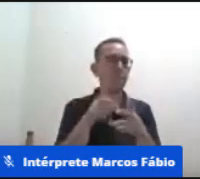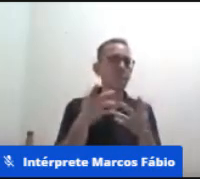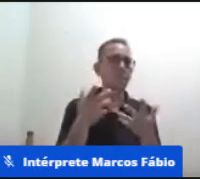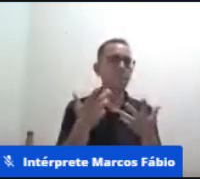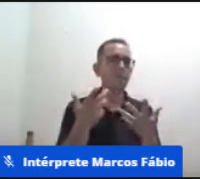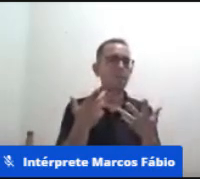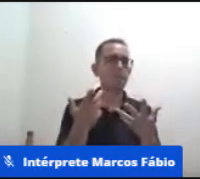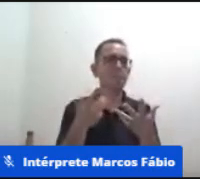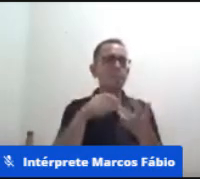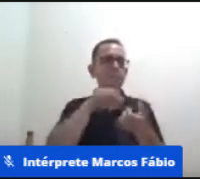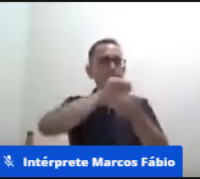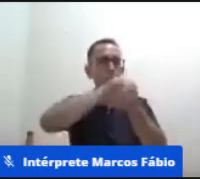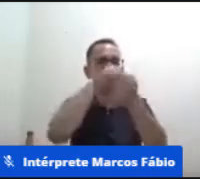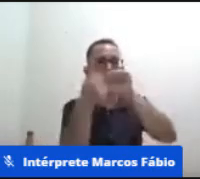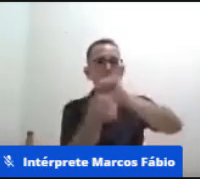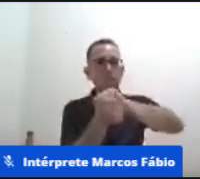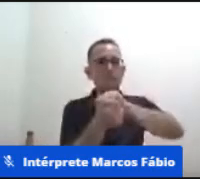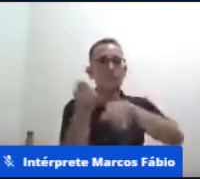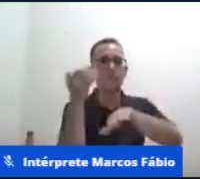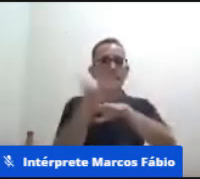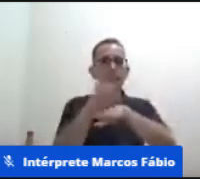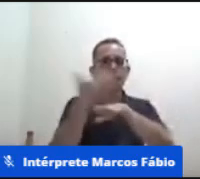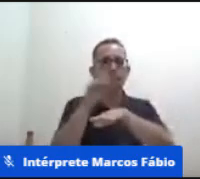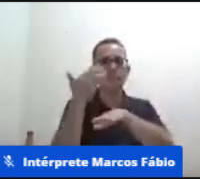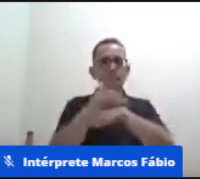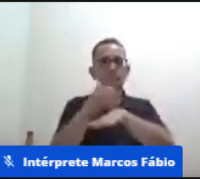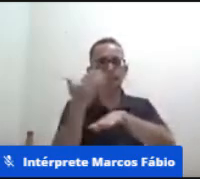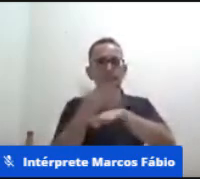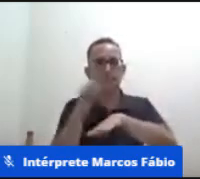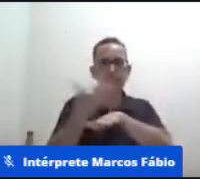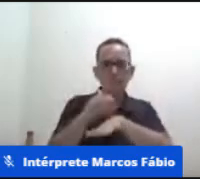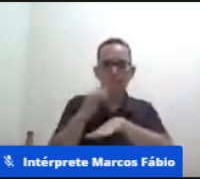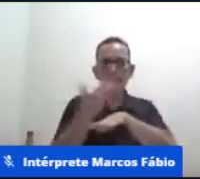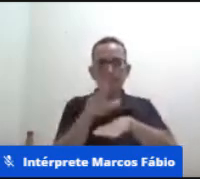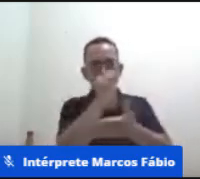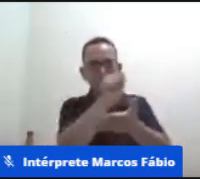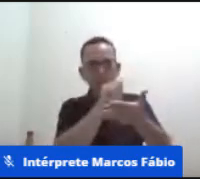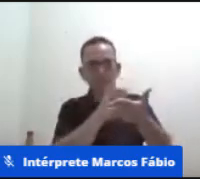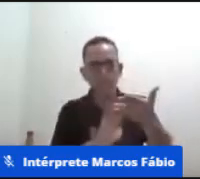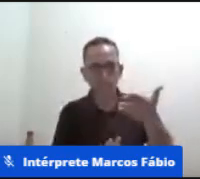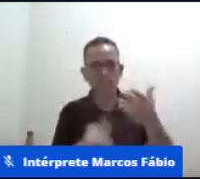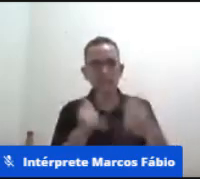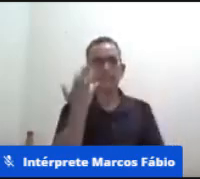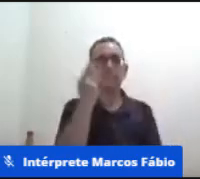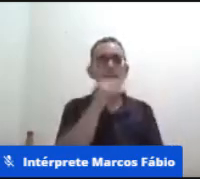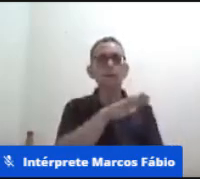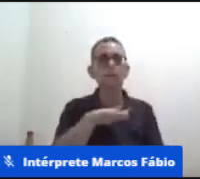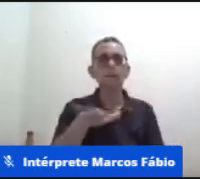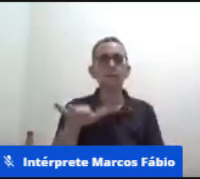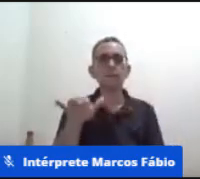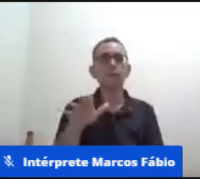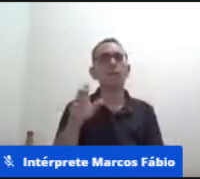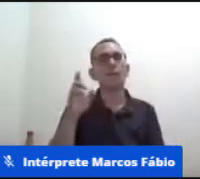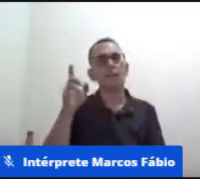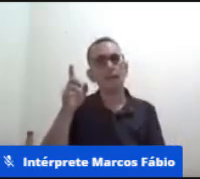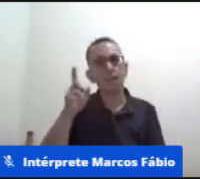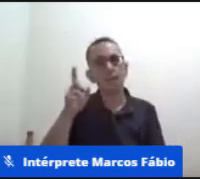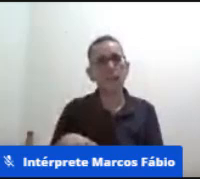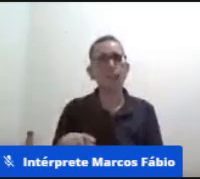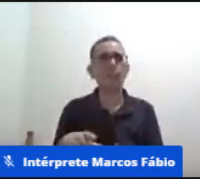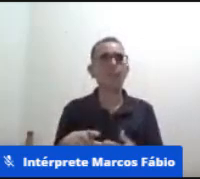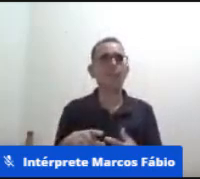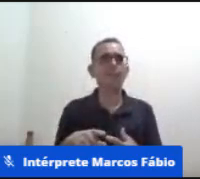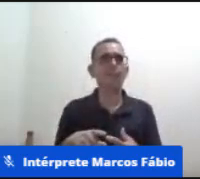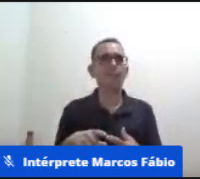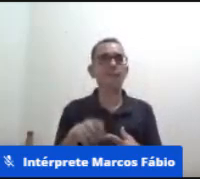dessa adequação das práticas, dessa adequação das atividades na educação infantil? É justamente nessa fase que a